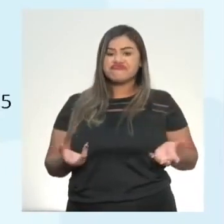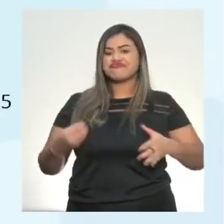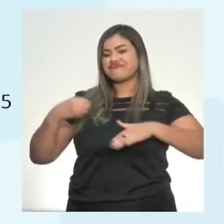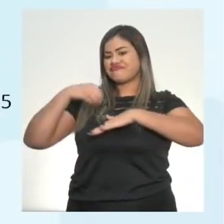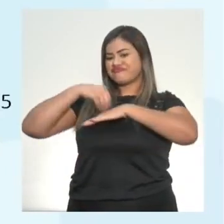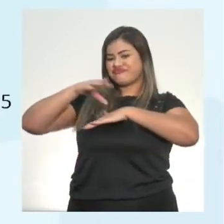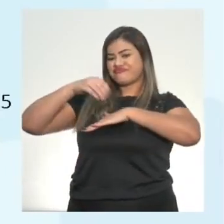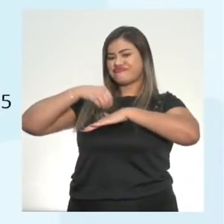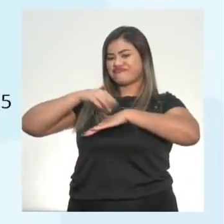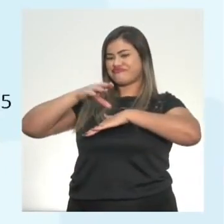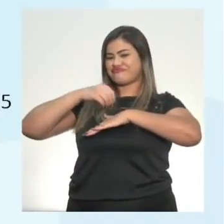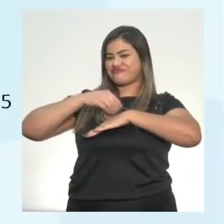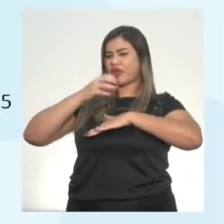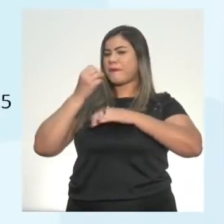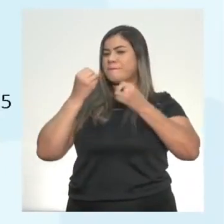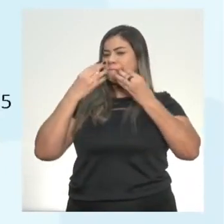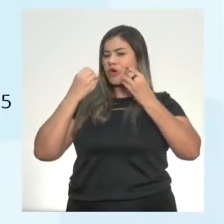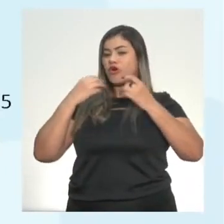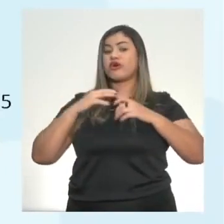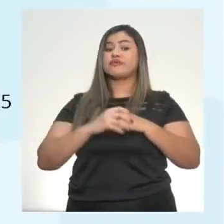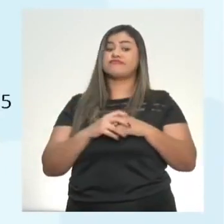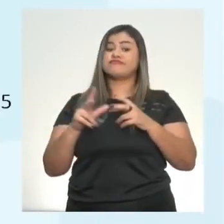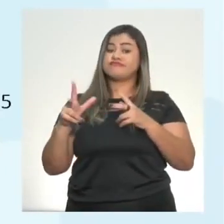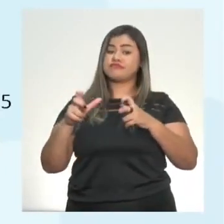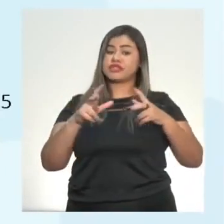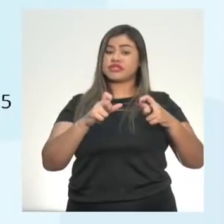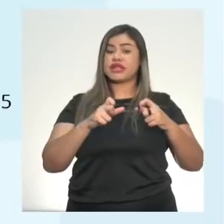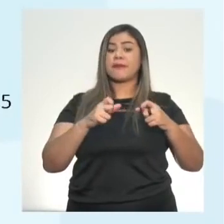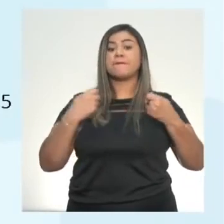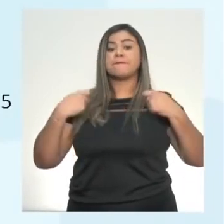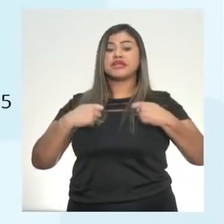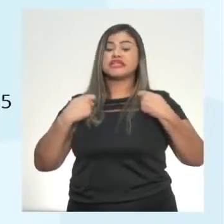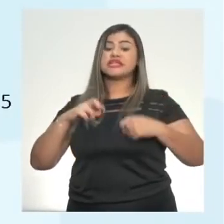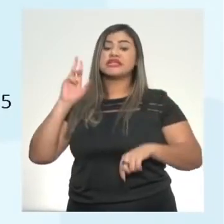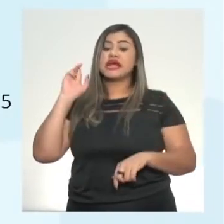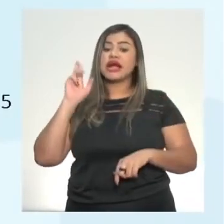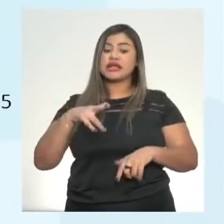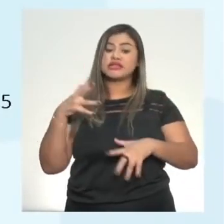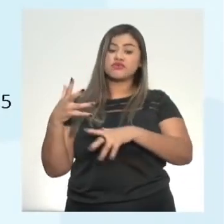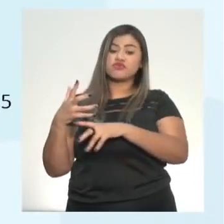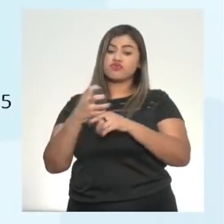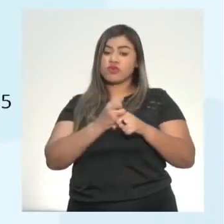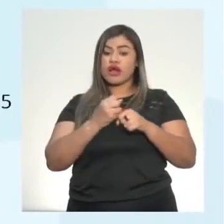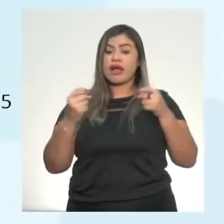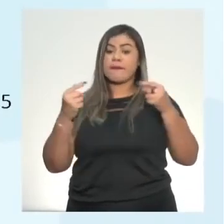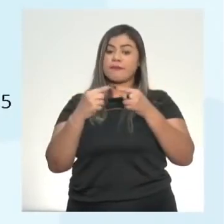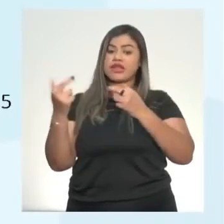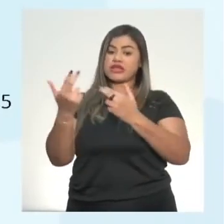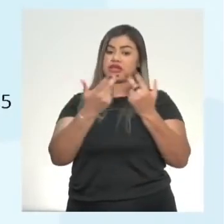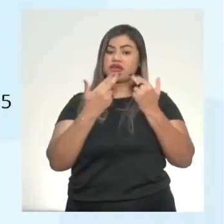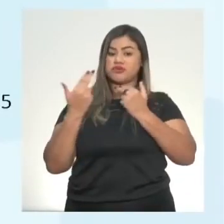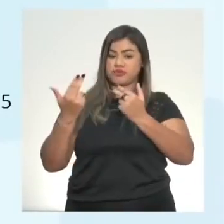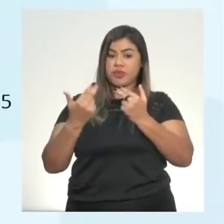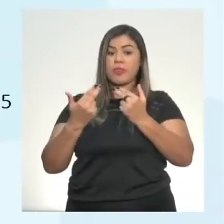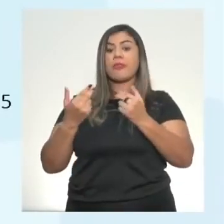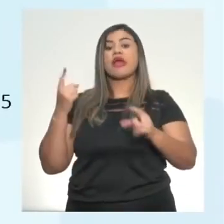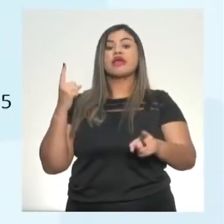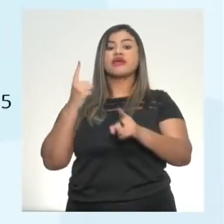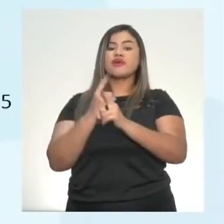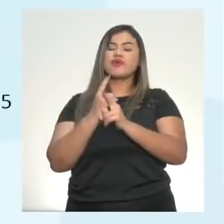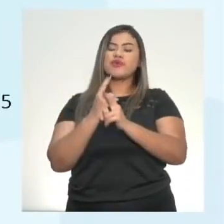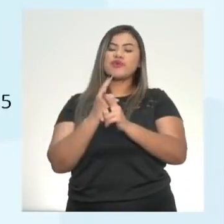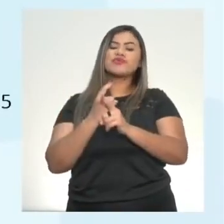Dica. Essa dica é boa. Note que é necessário calcular a razão de semelhança